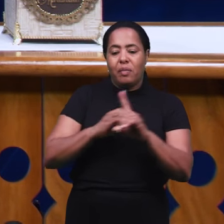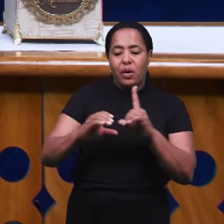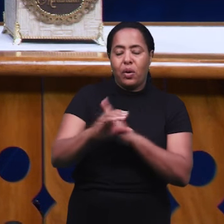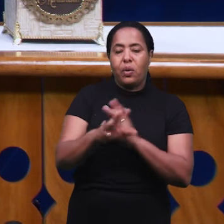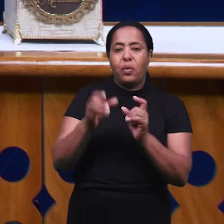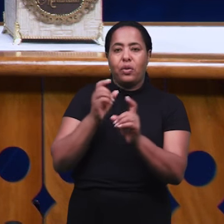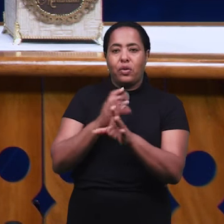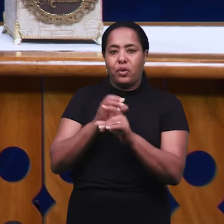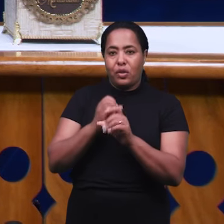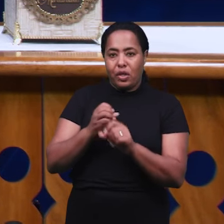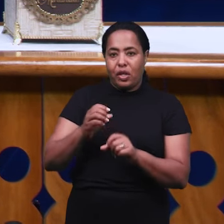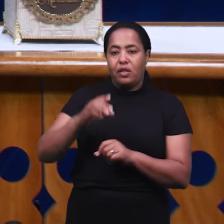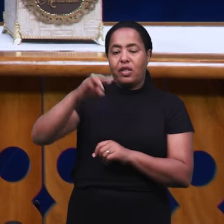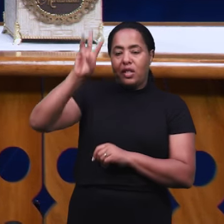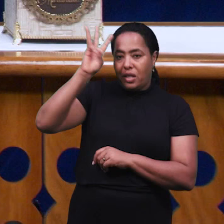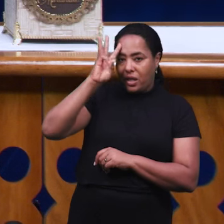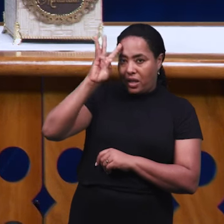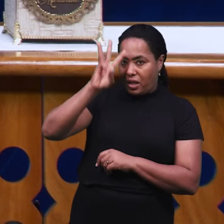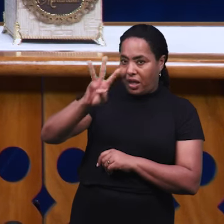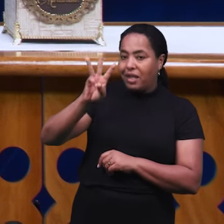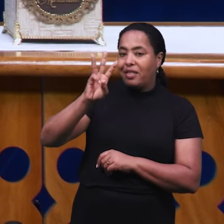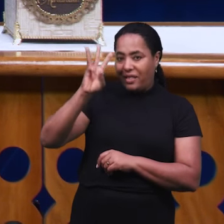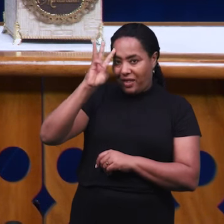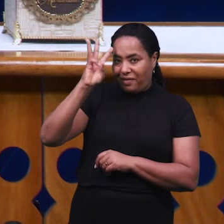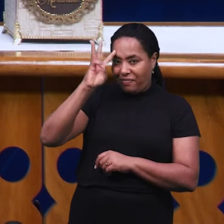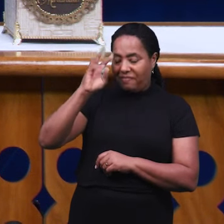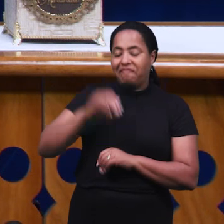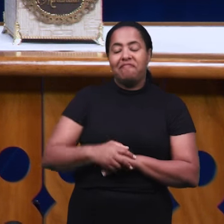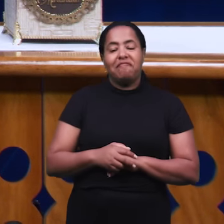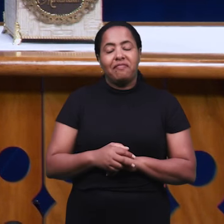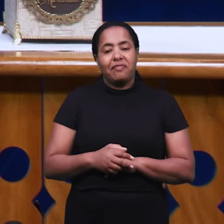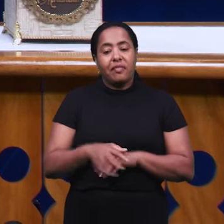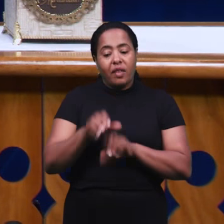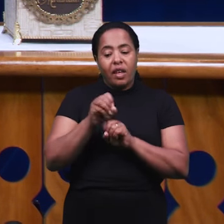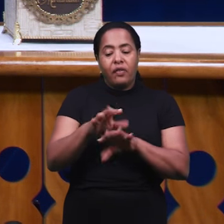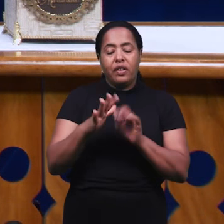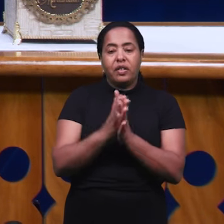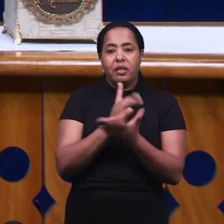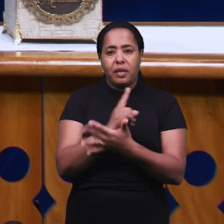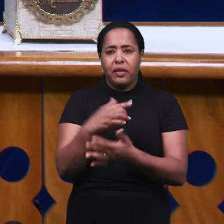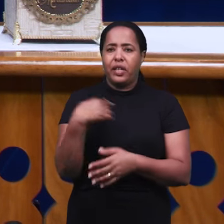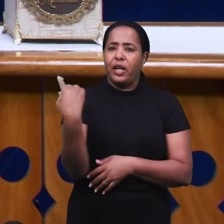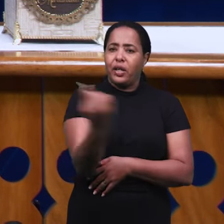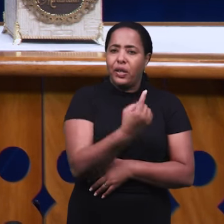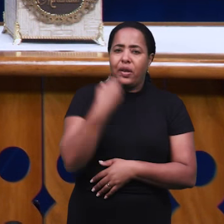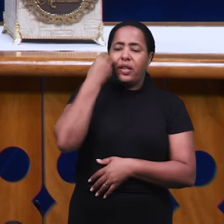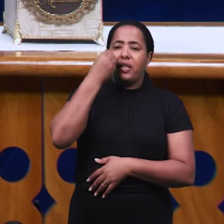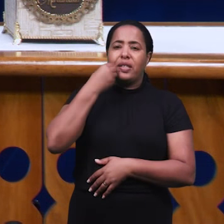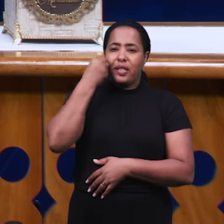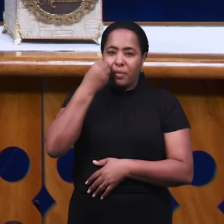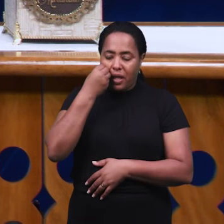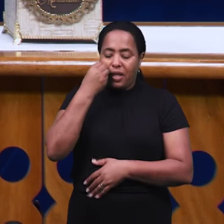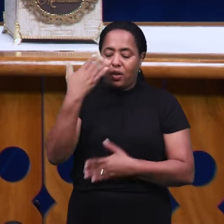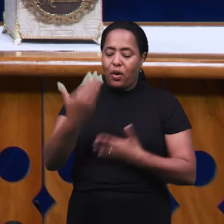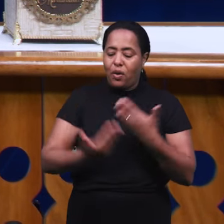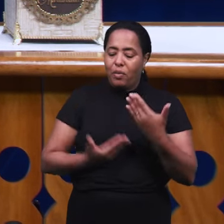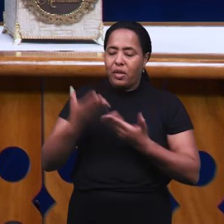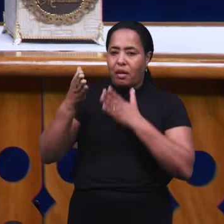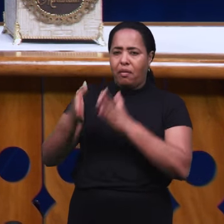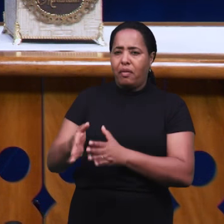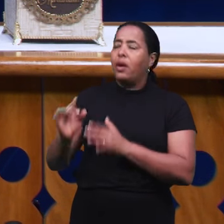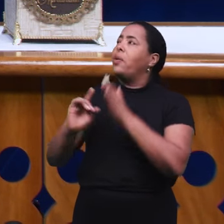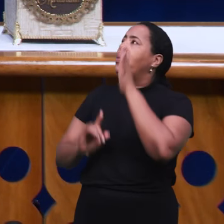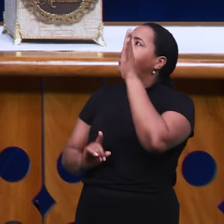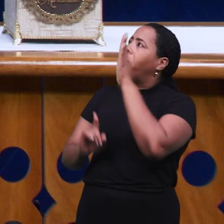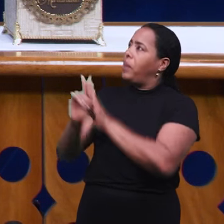de doutrina da terça-feira, que é um culto de ensino, e fica esse conselho bíblico, que é a nossa experiência como igreja.